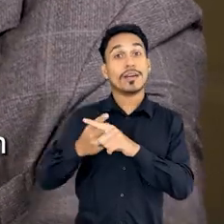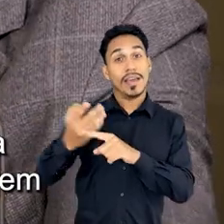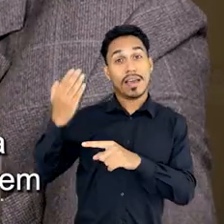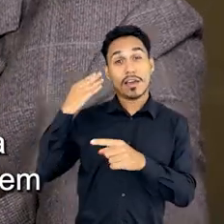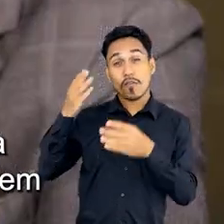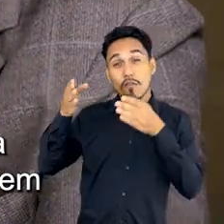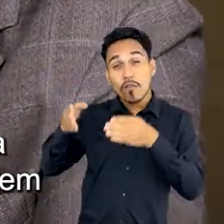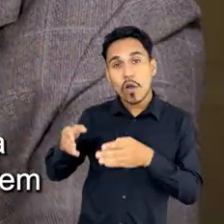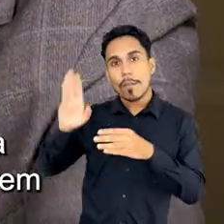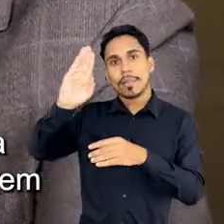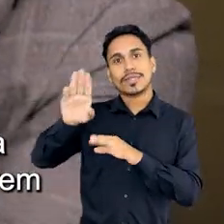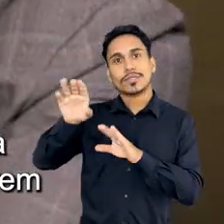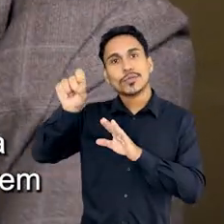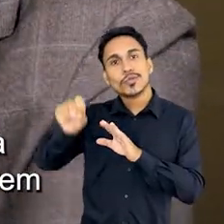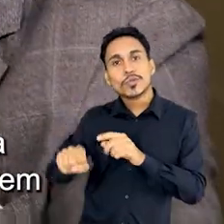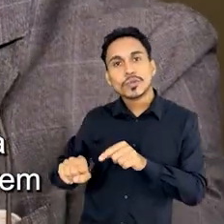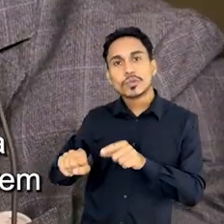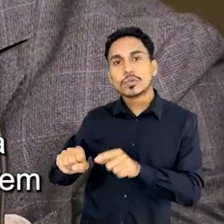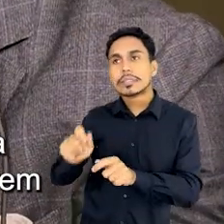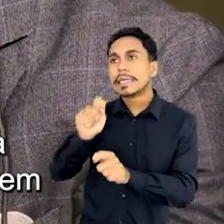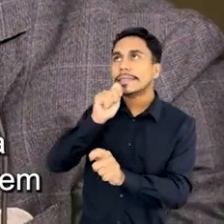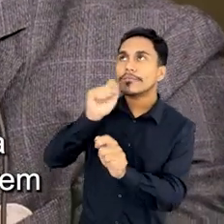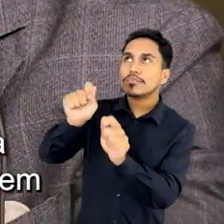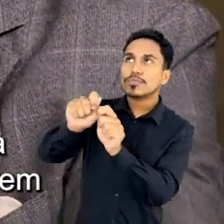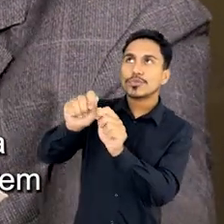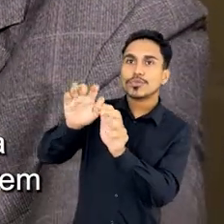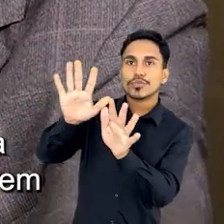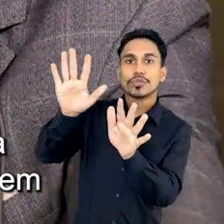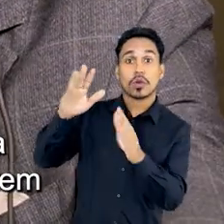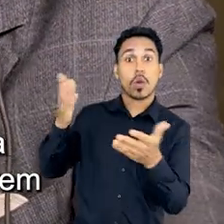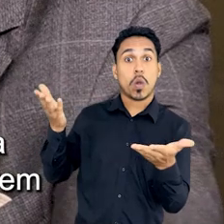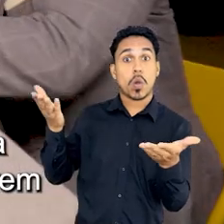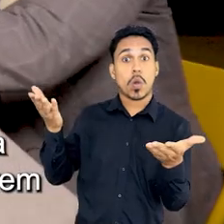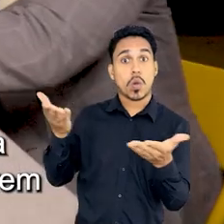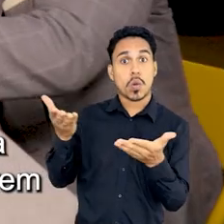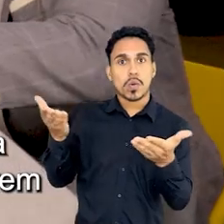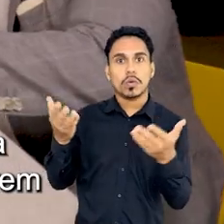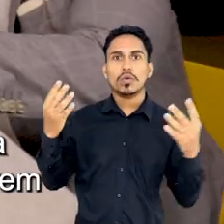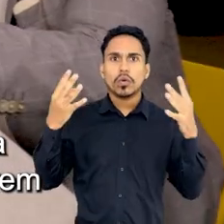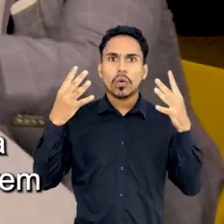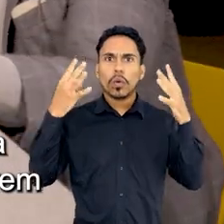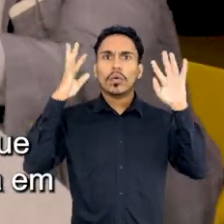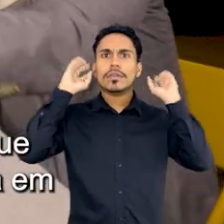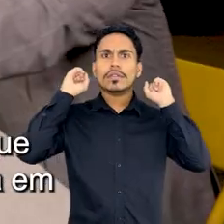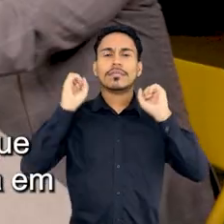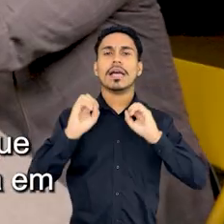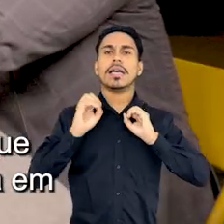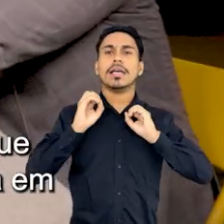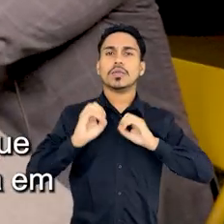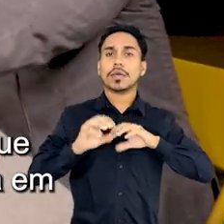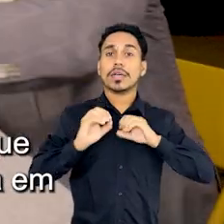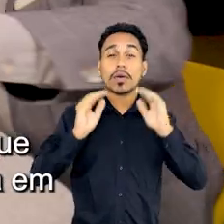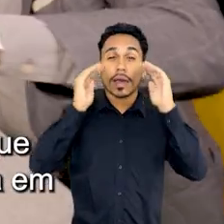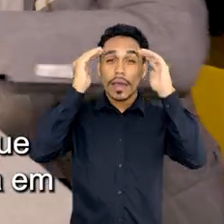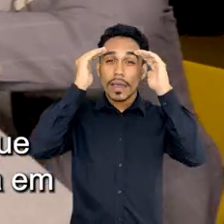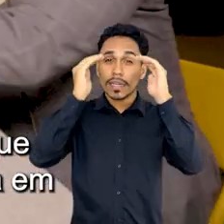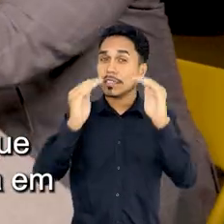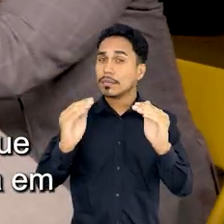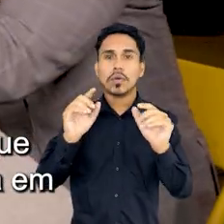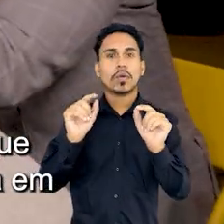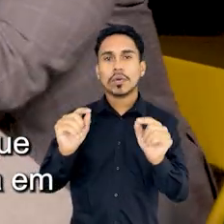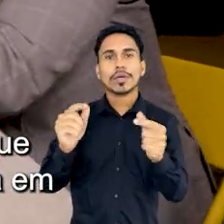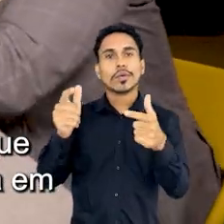centro sul do Brasil irradia ele para todos os lugares ou a gente constrói uma com conselho de educação que vem justamente das Diferenças